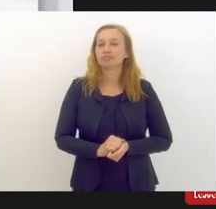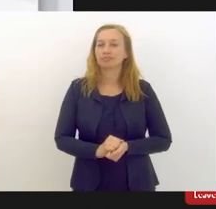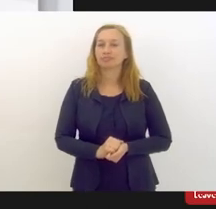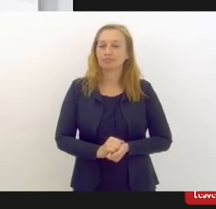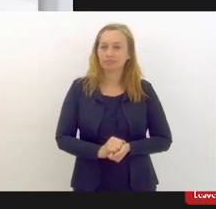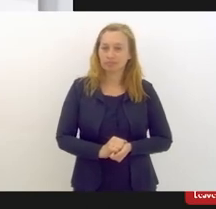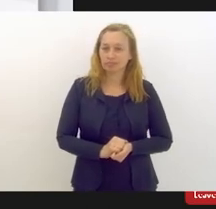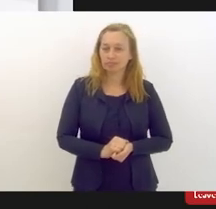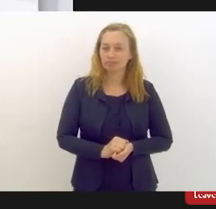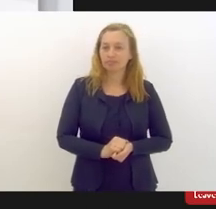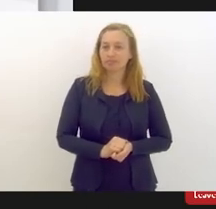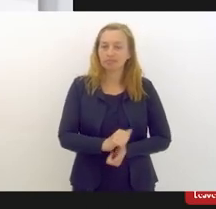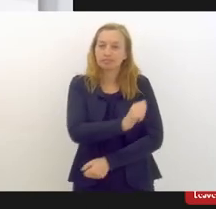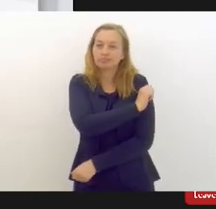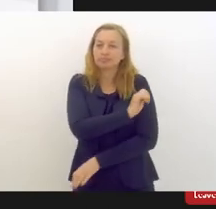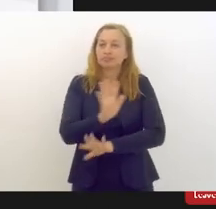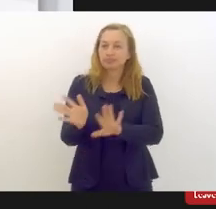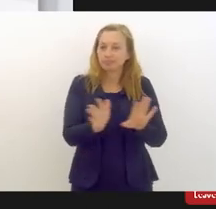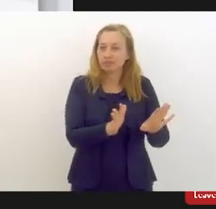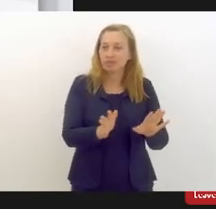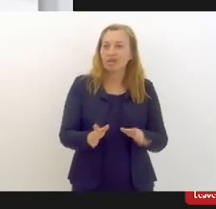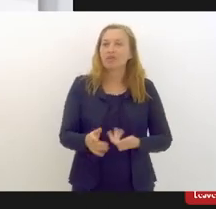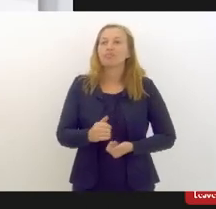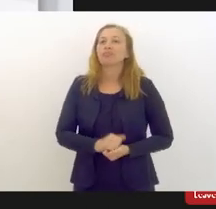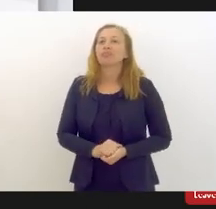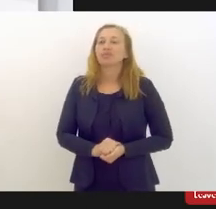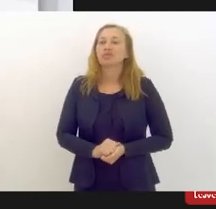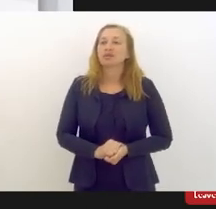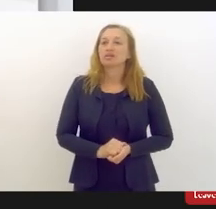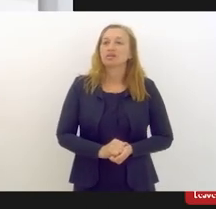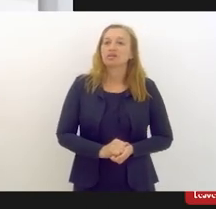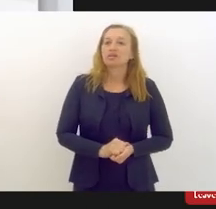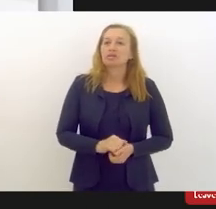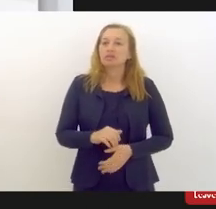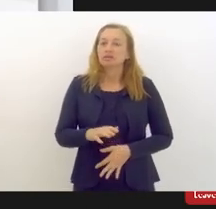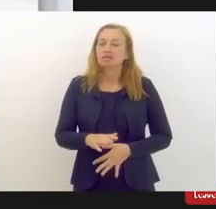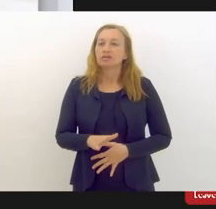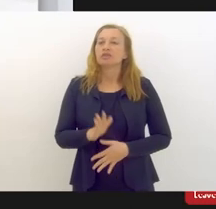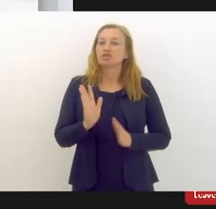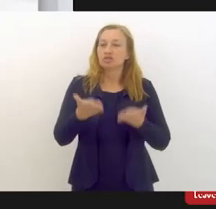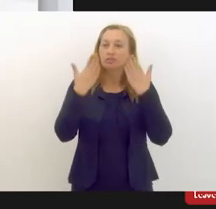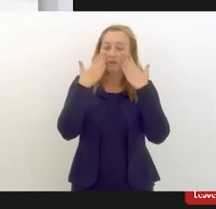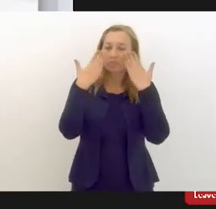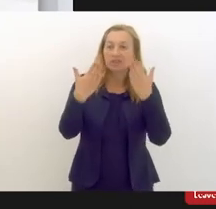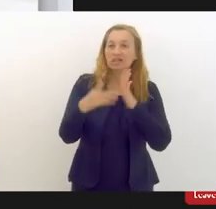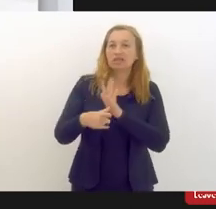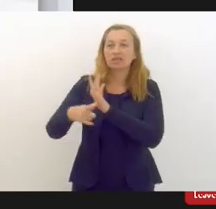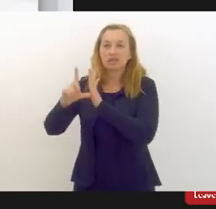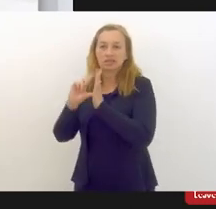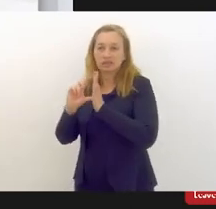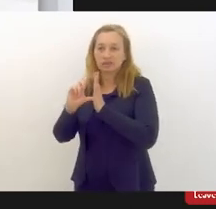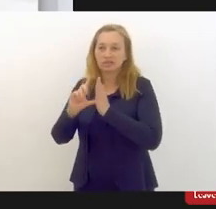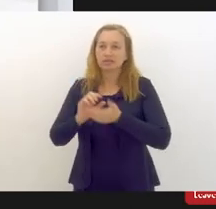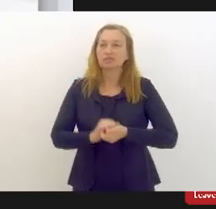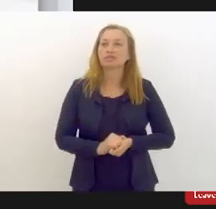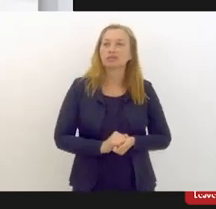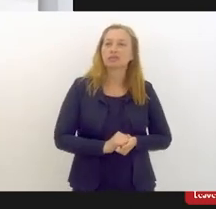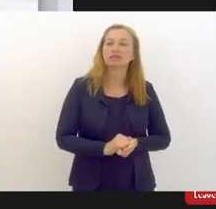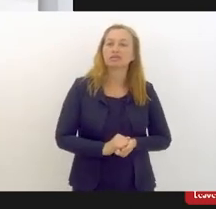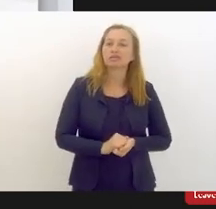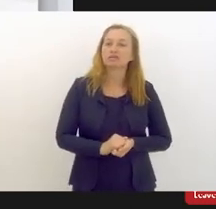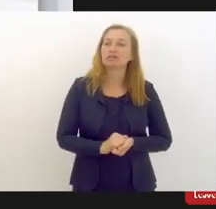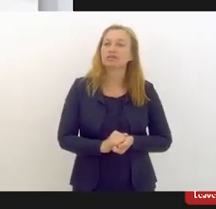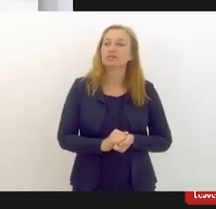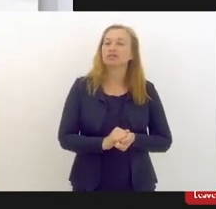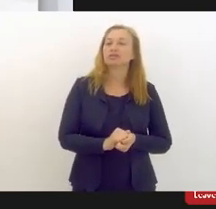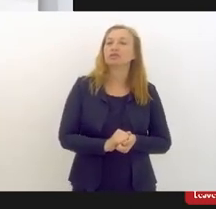Alexandre. A taxa de rendimento, em verdade, já até foi apresentada anteriormente no bloco de matrículas e